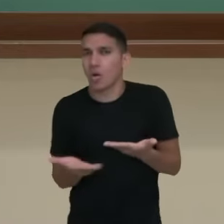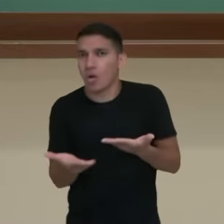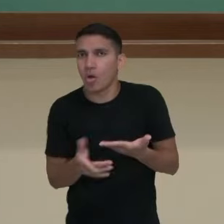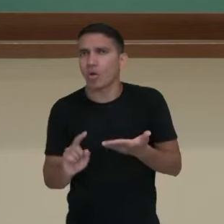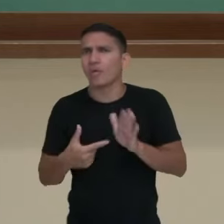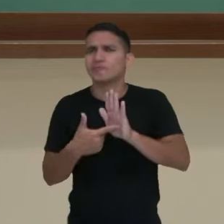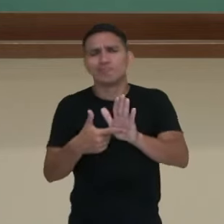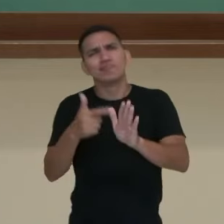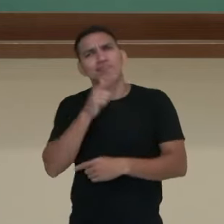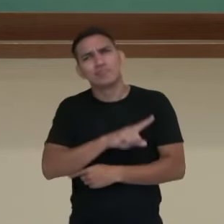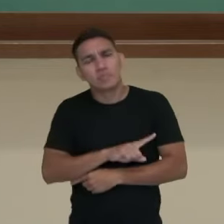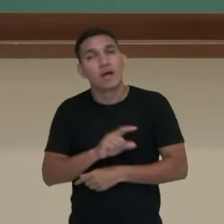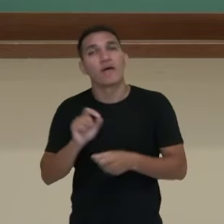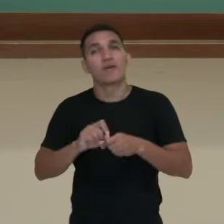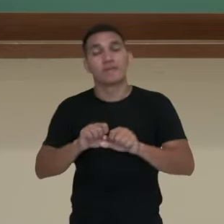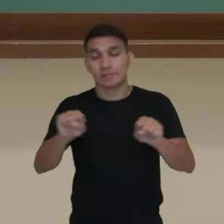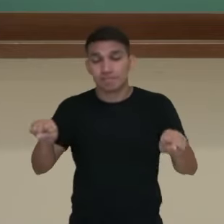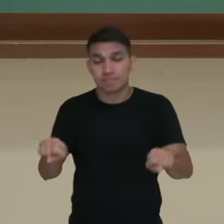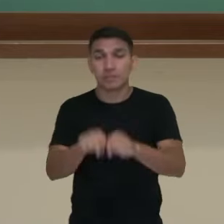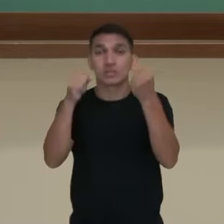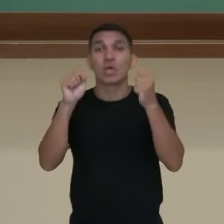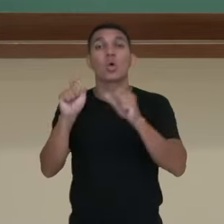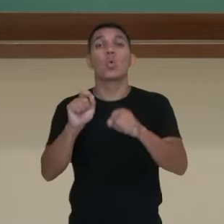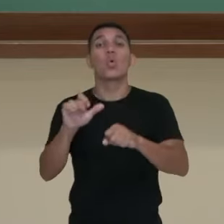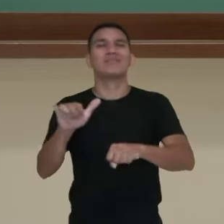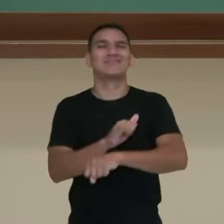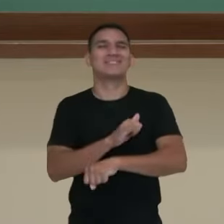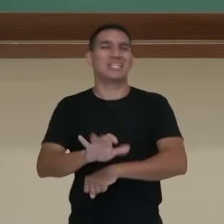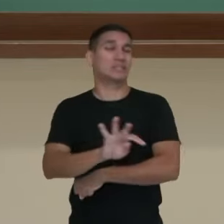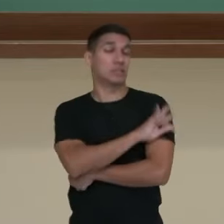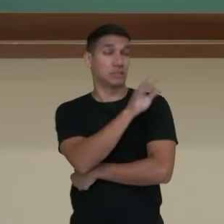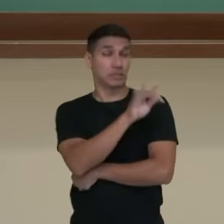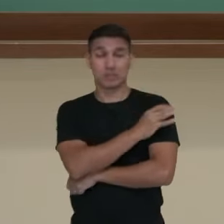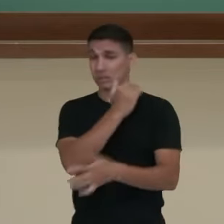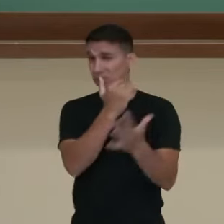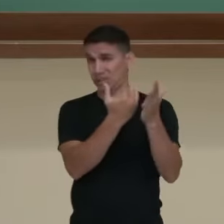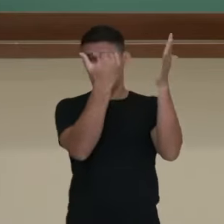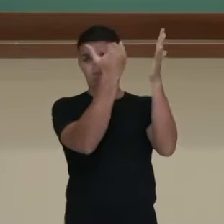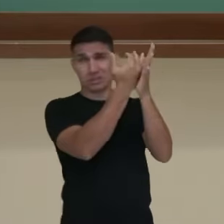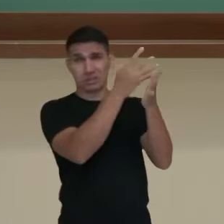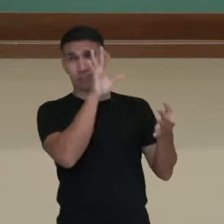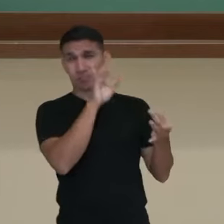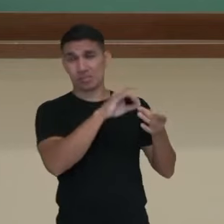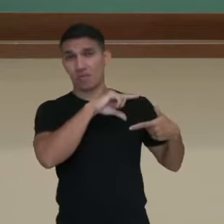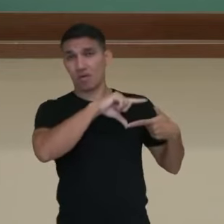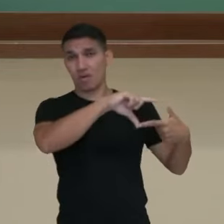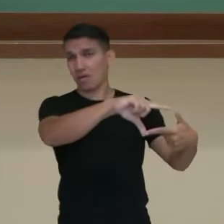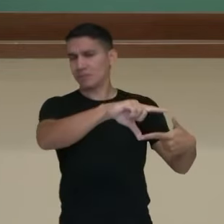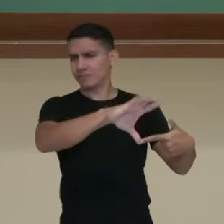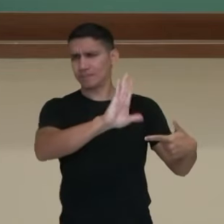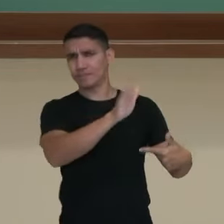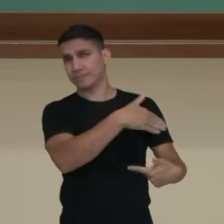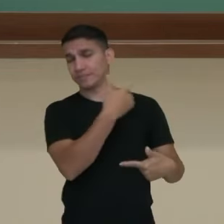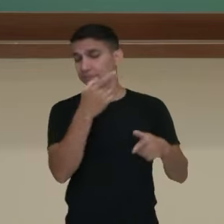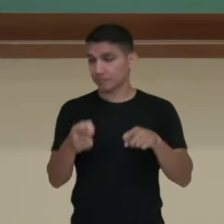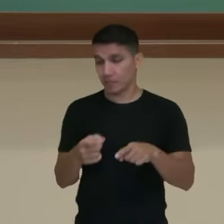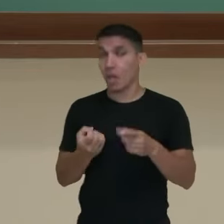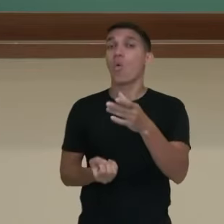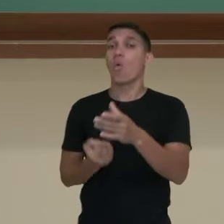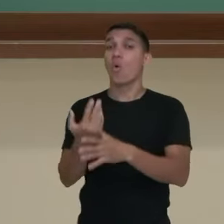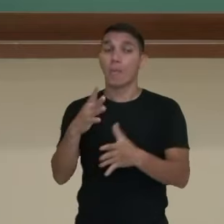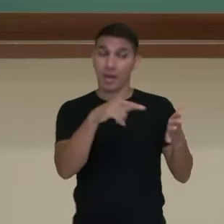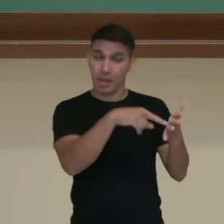vieram um pouco para quebrar aquela técnica exagerada das danças clássicas, tá? Elas surgiram a partir